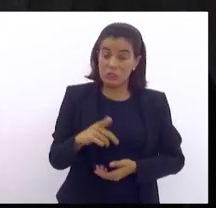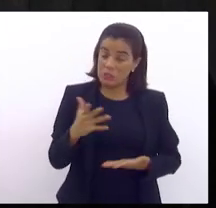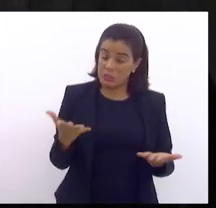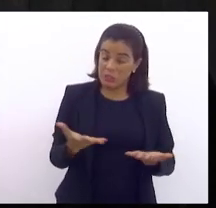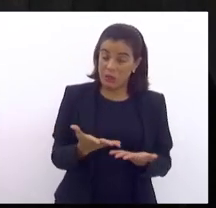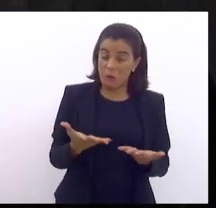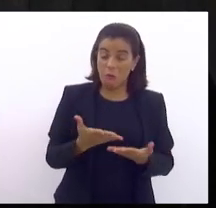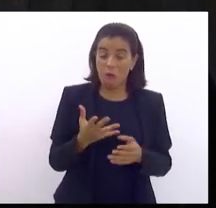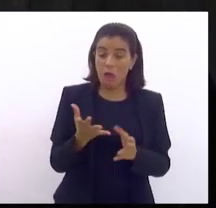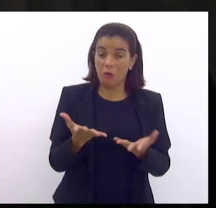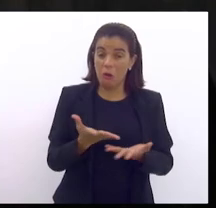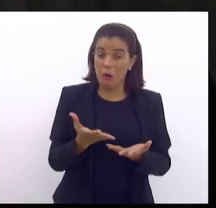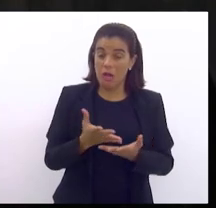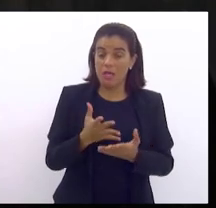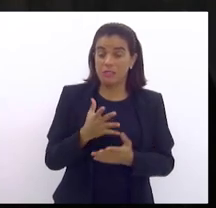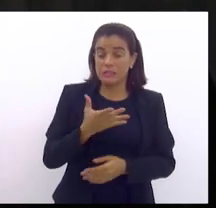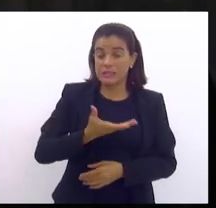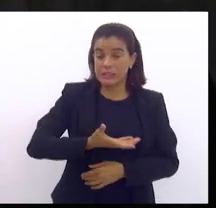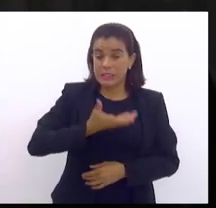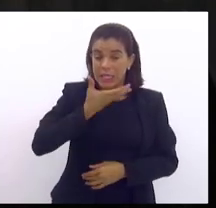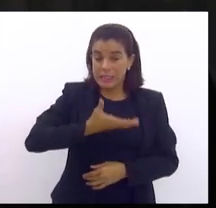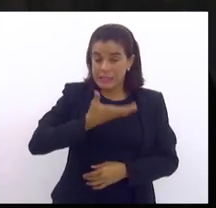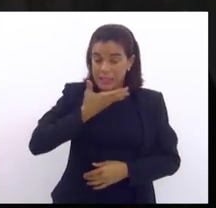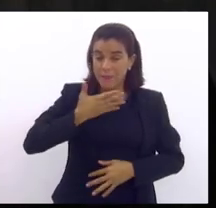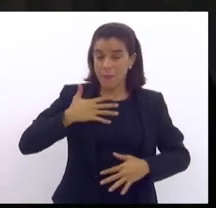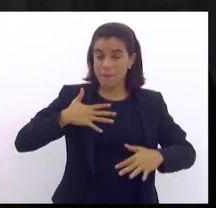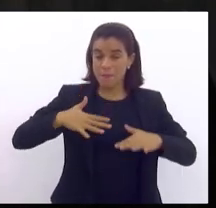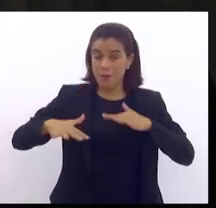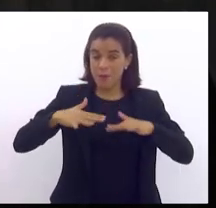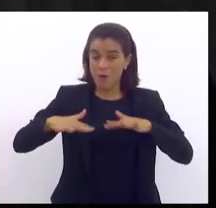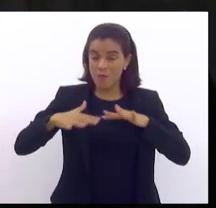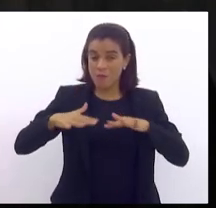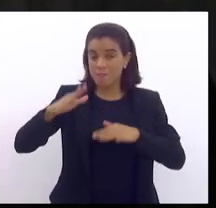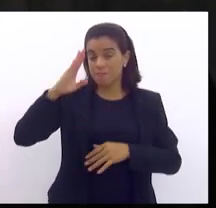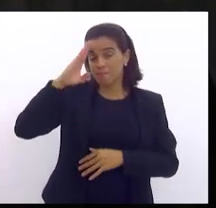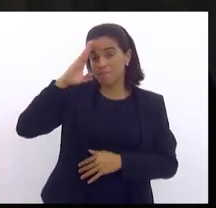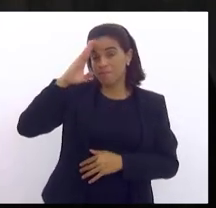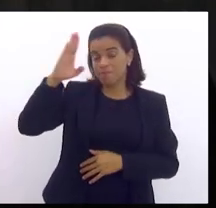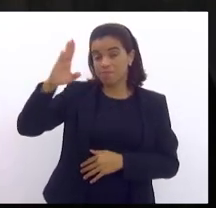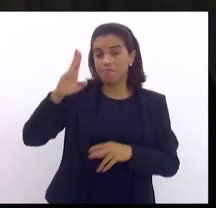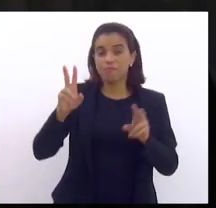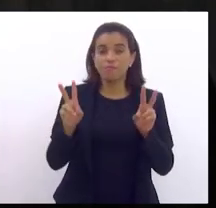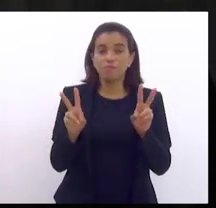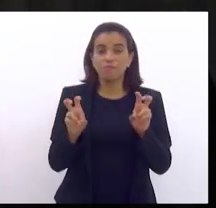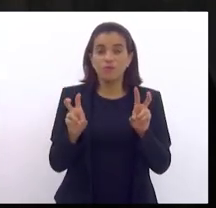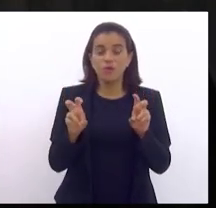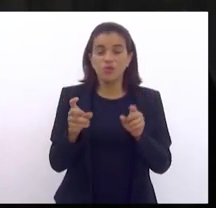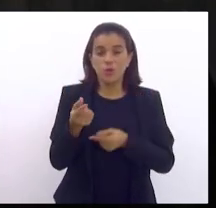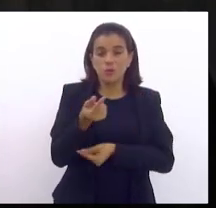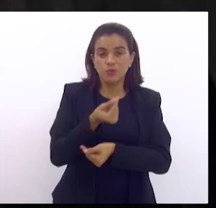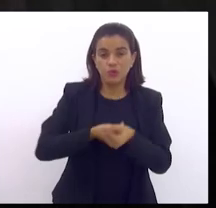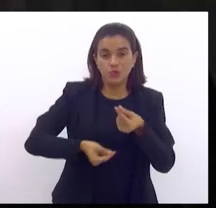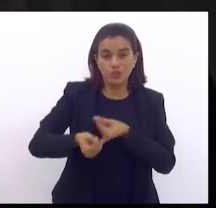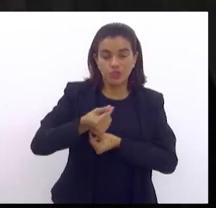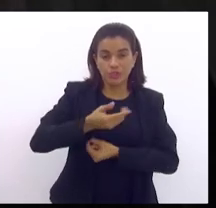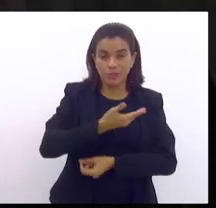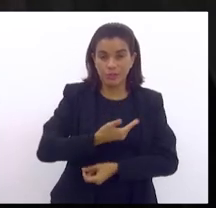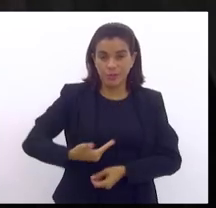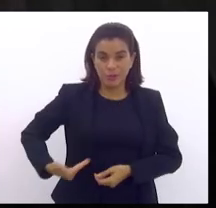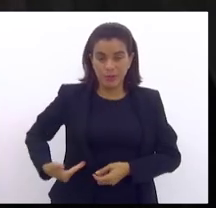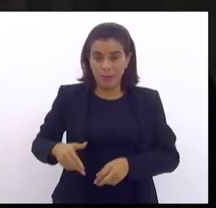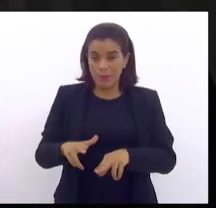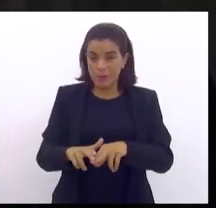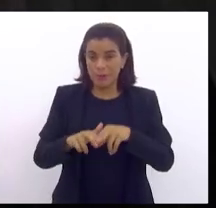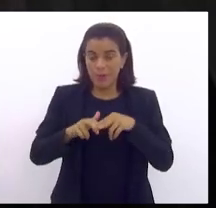ano bastante intenso e movimentado, principalmente no que diz respeito às finanças públicas, por causa